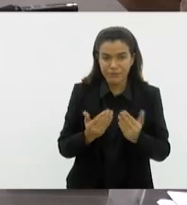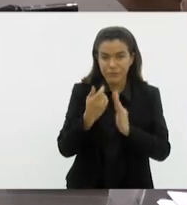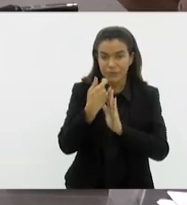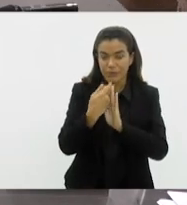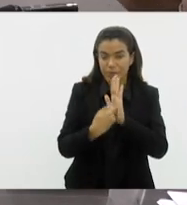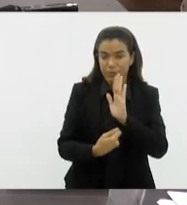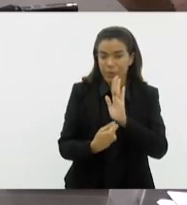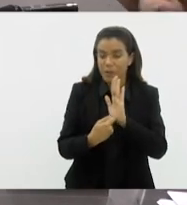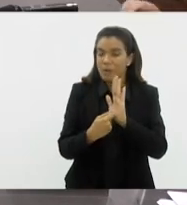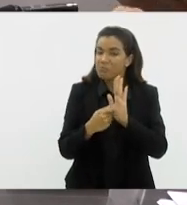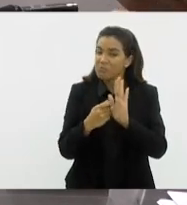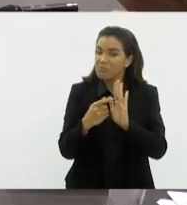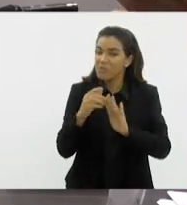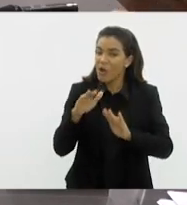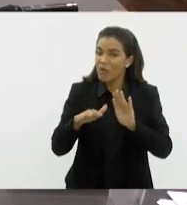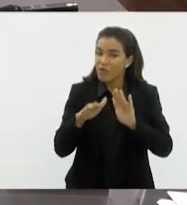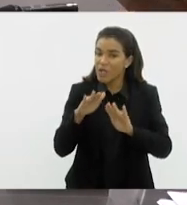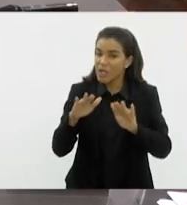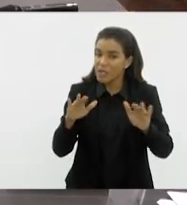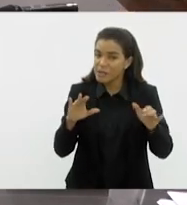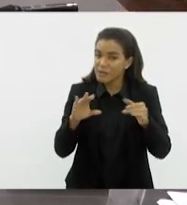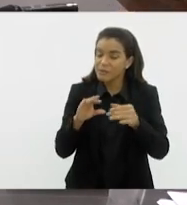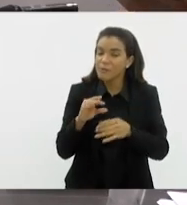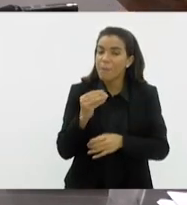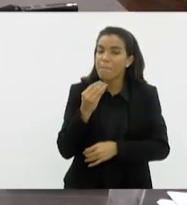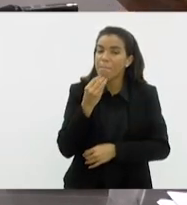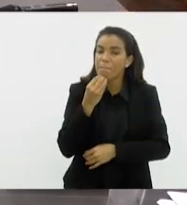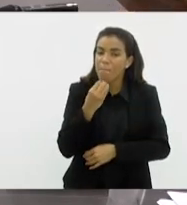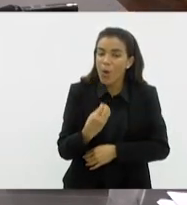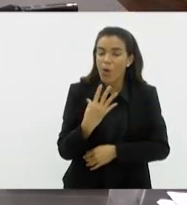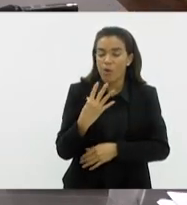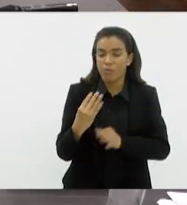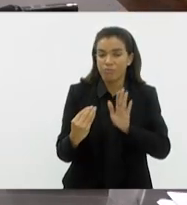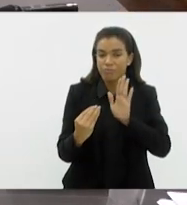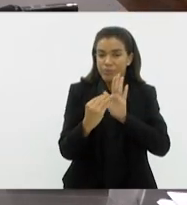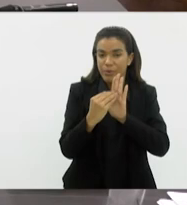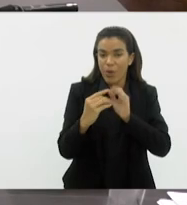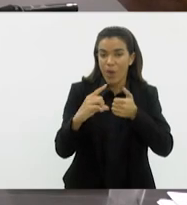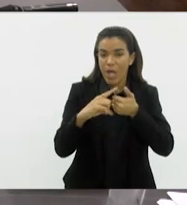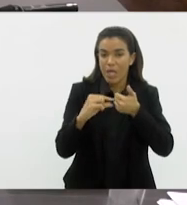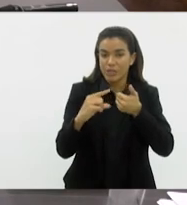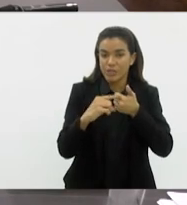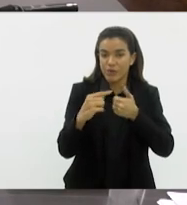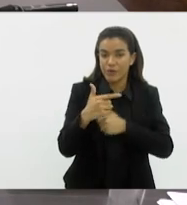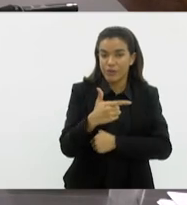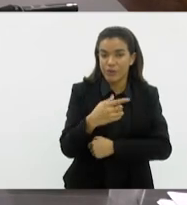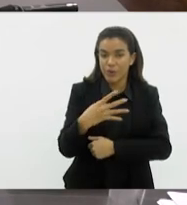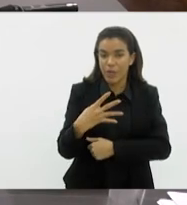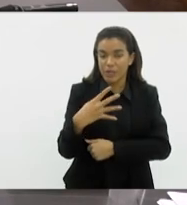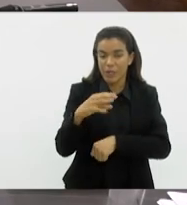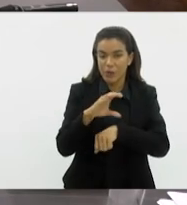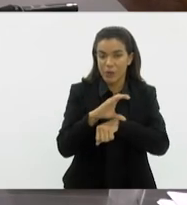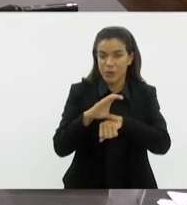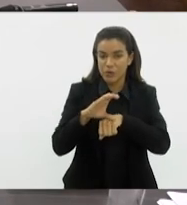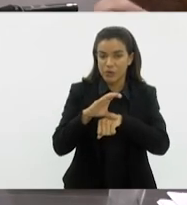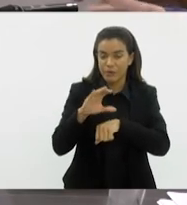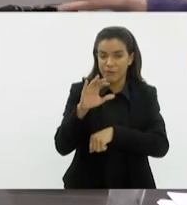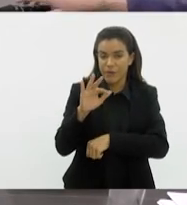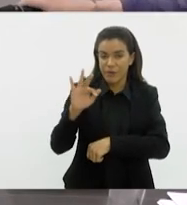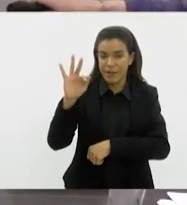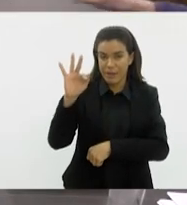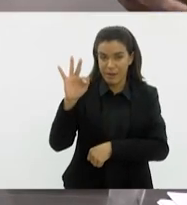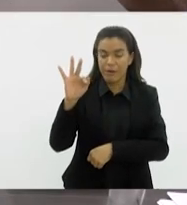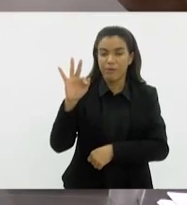momento, talvez seja pertinente mencionar o artigo 24 da Constituição Federal. Fazer alguma menção ao texto, se Vossa